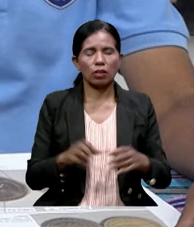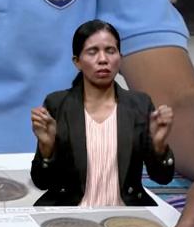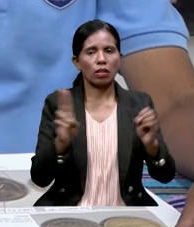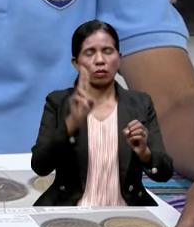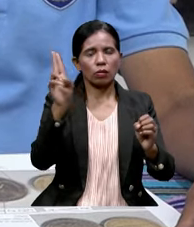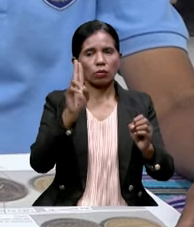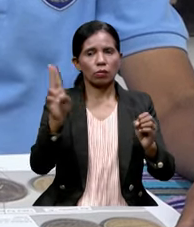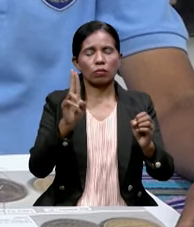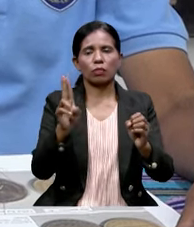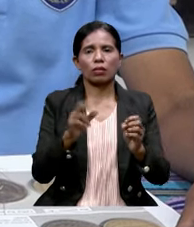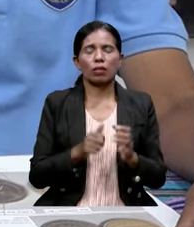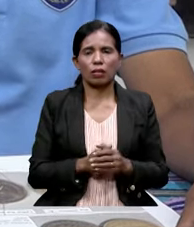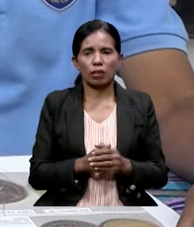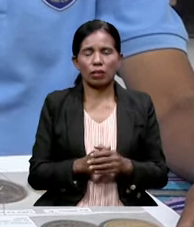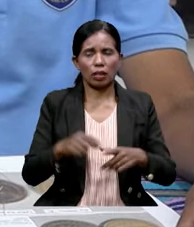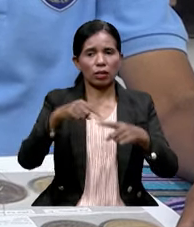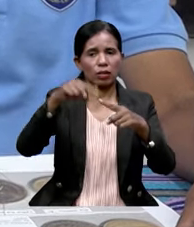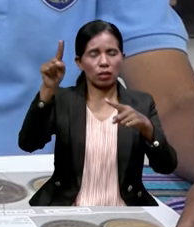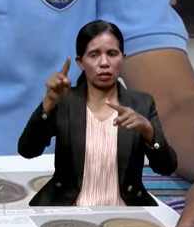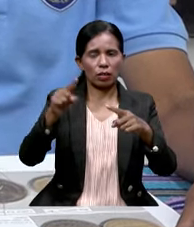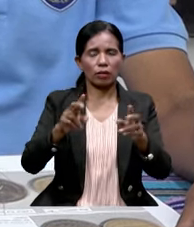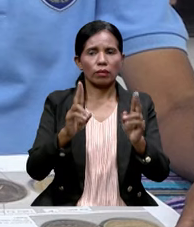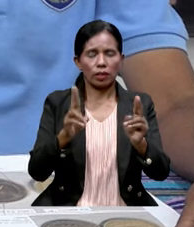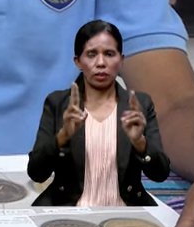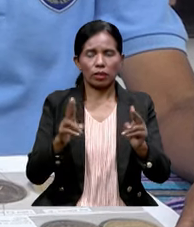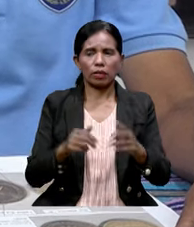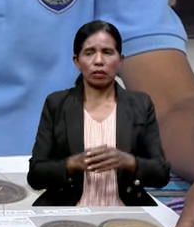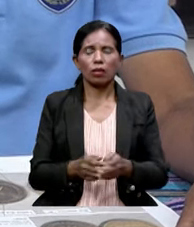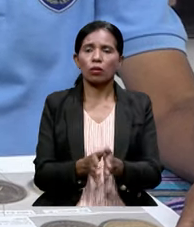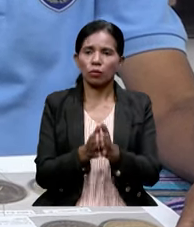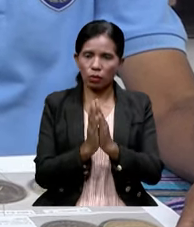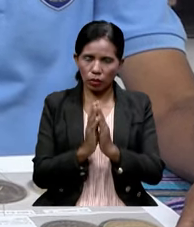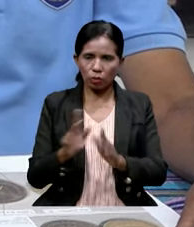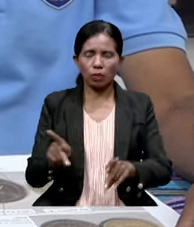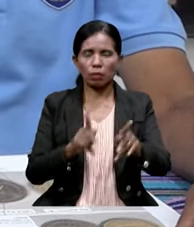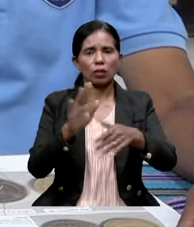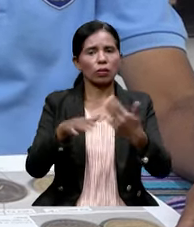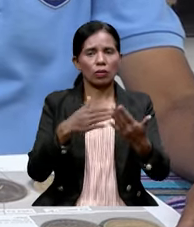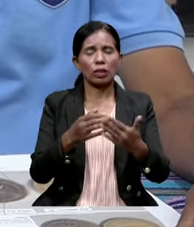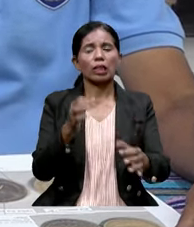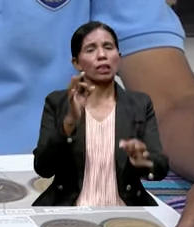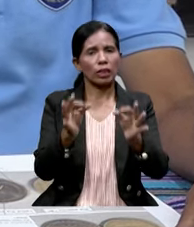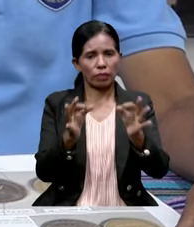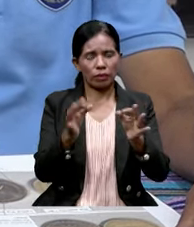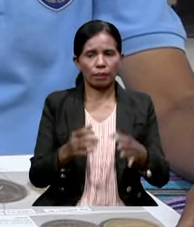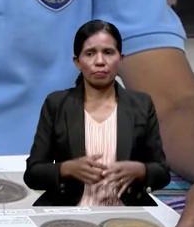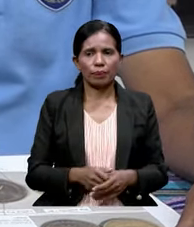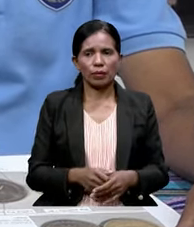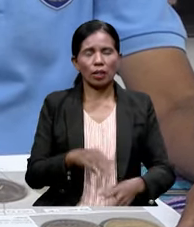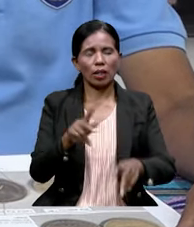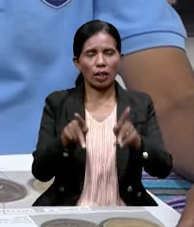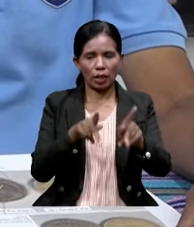acento. Né, é fácil lá tu detectar, né? Né, é russo o público toma, cara, é